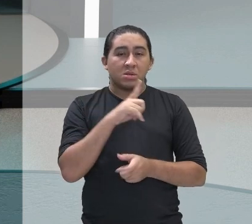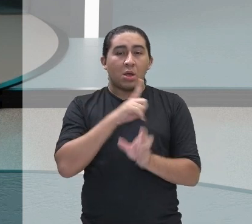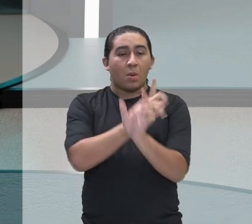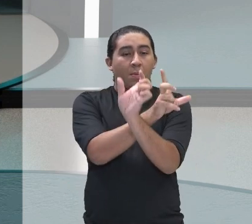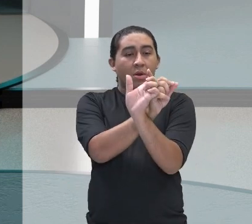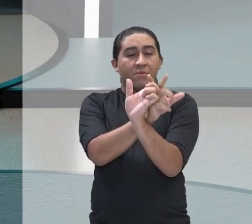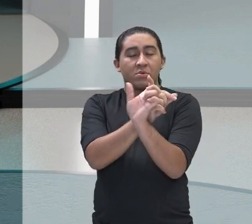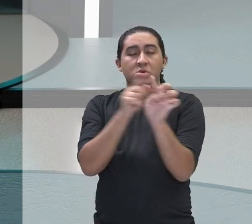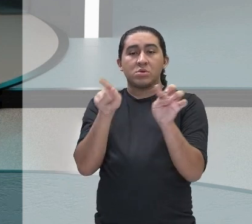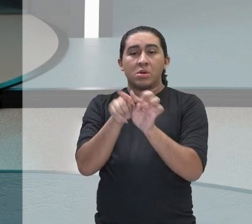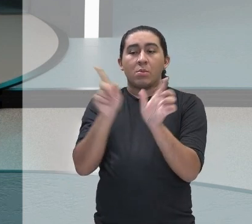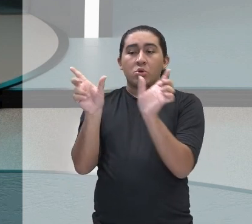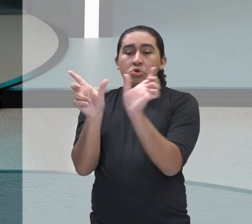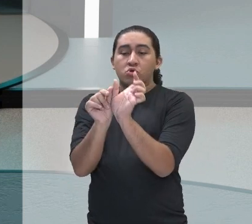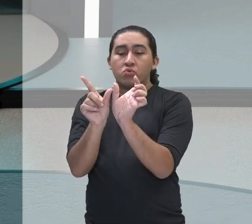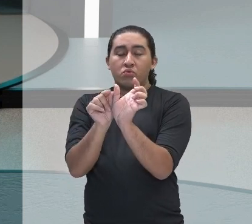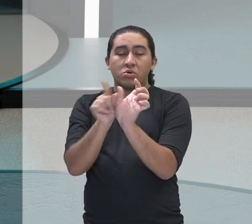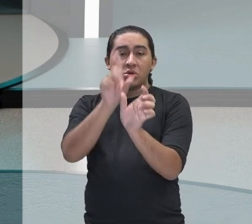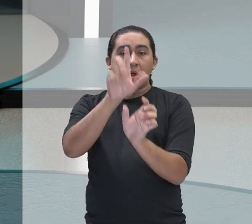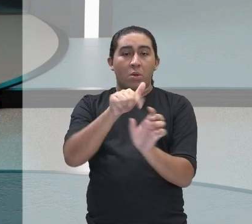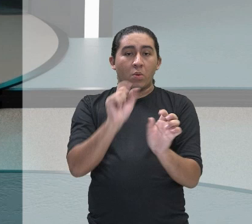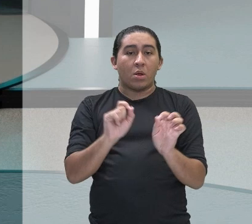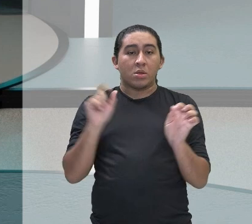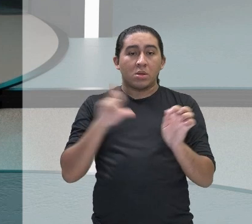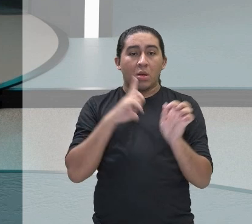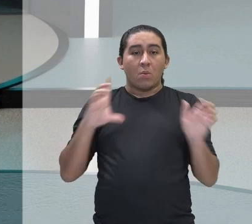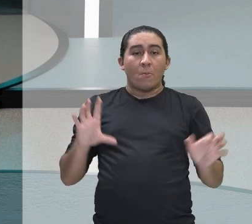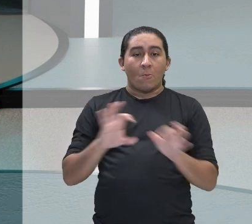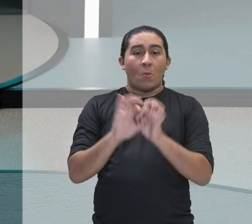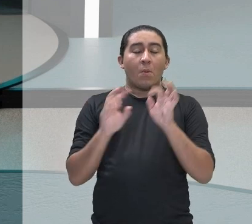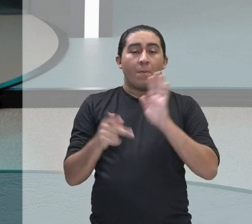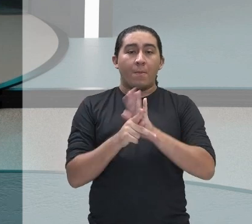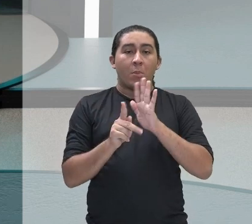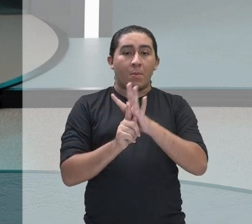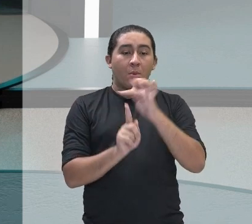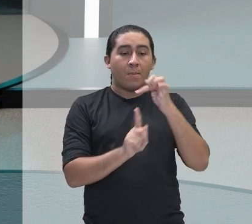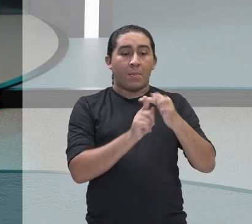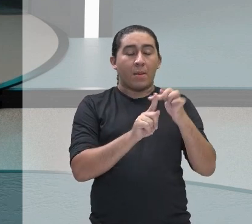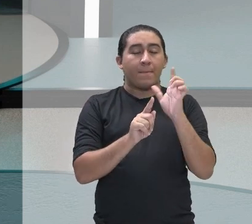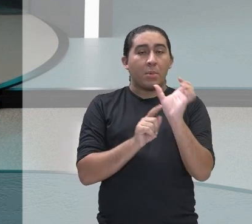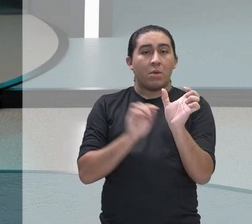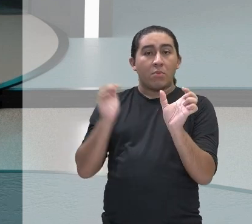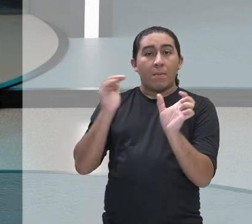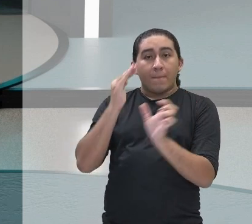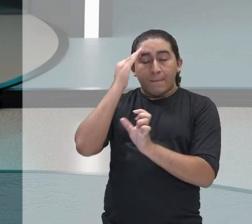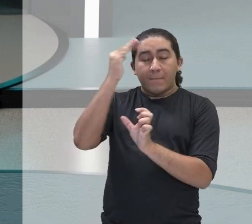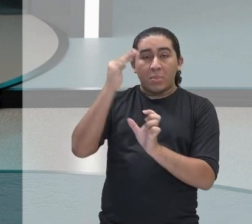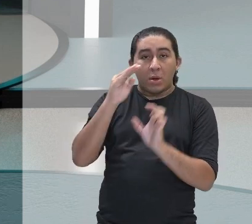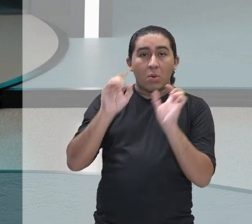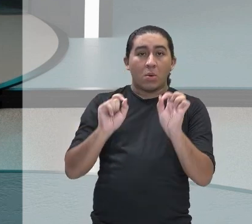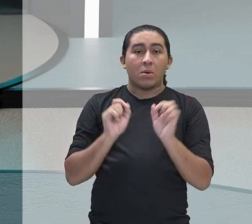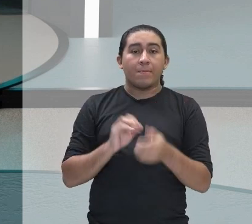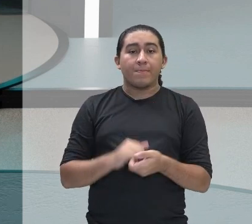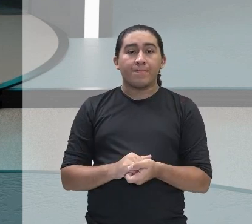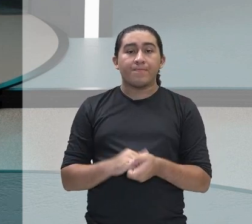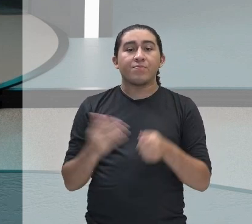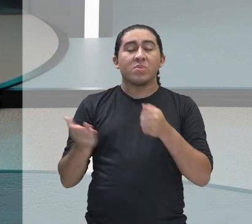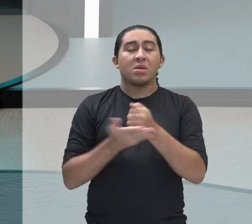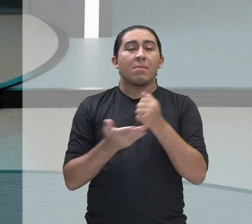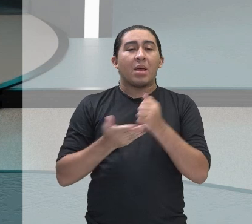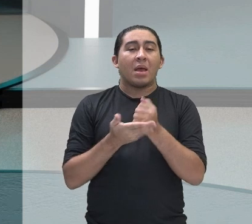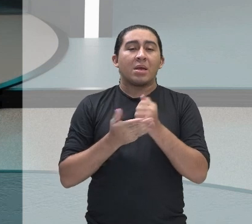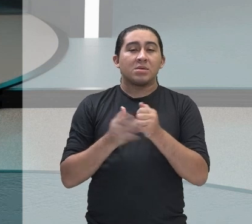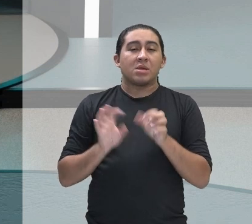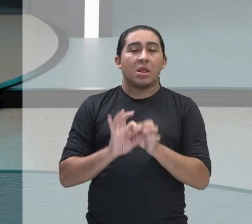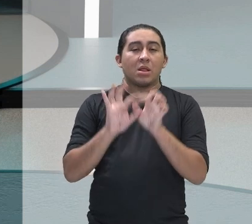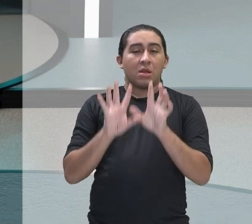um sufixo são acrescentados à palavra primitiva de forma